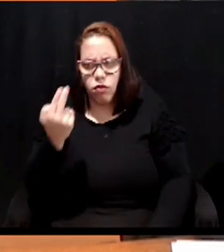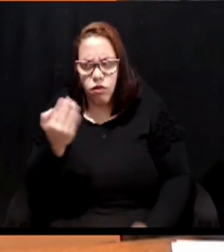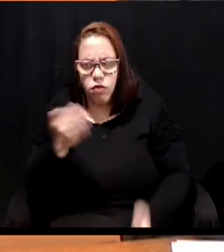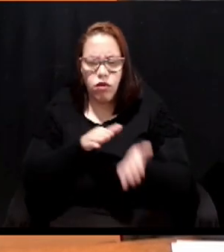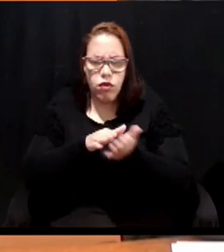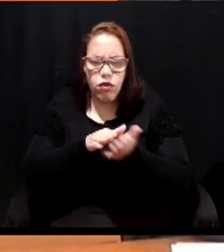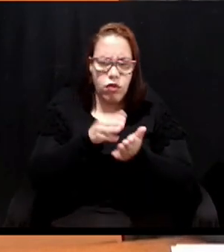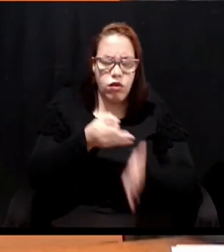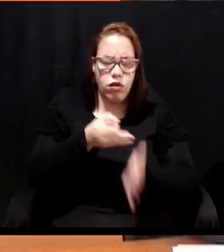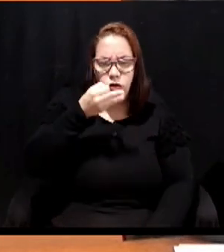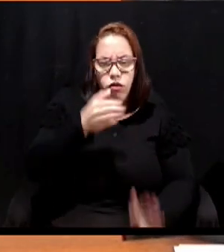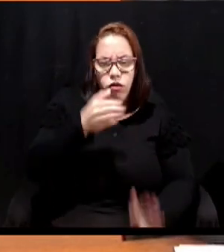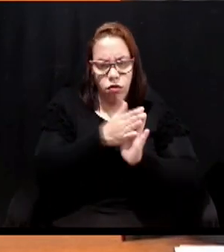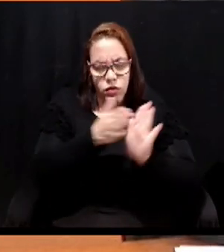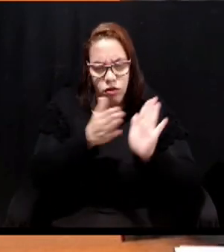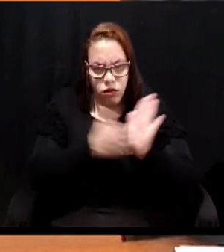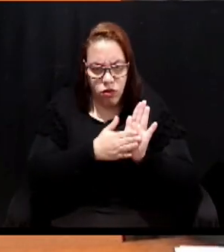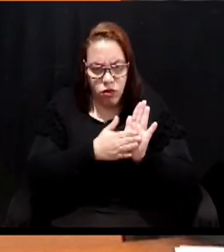as proposições e matérias